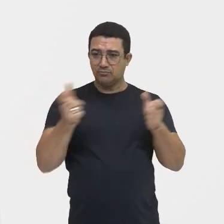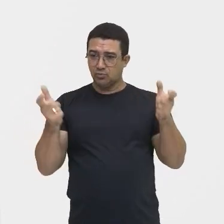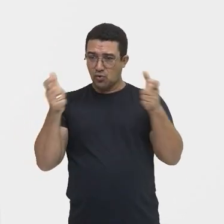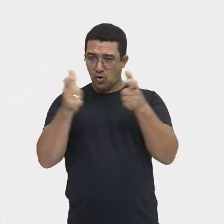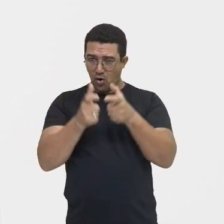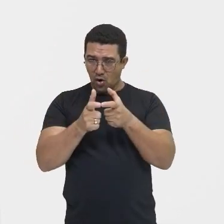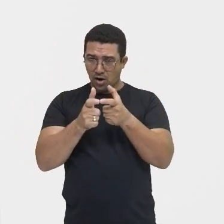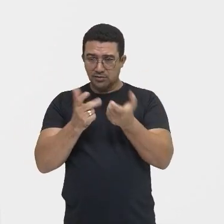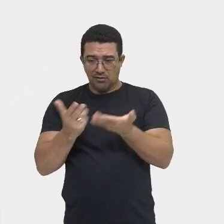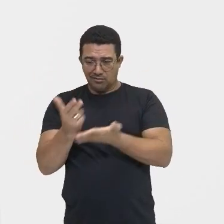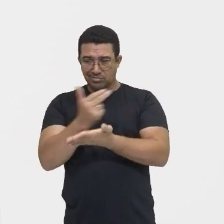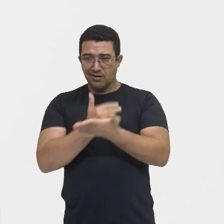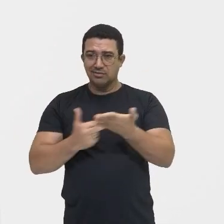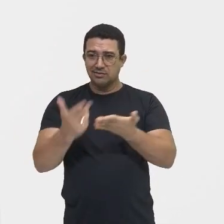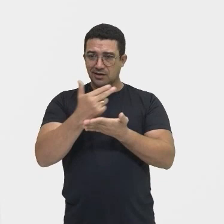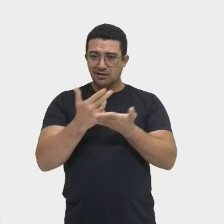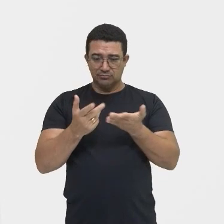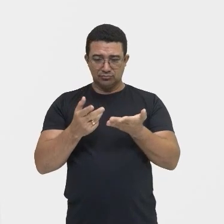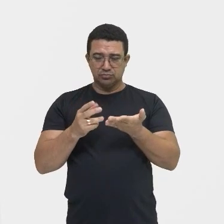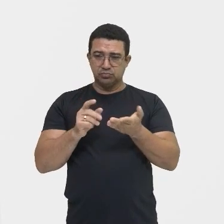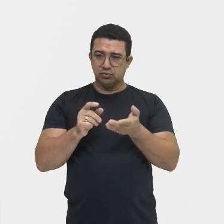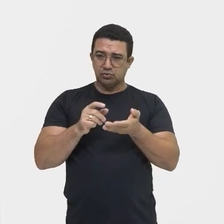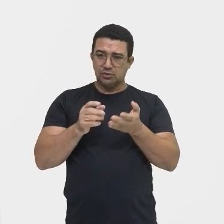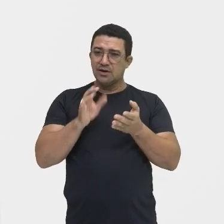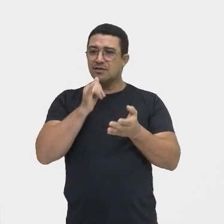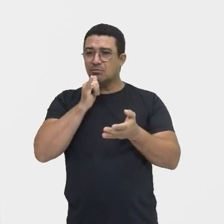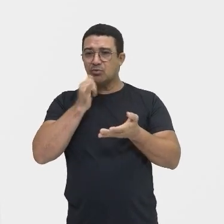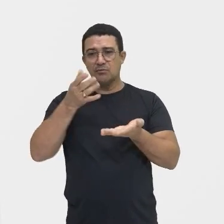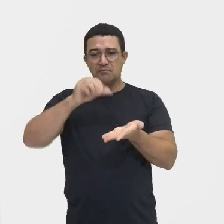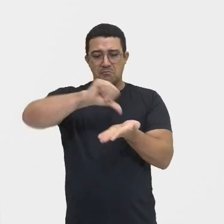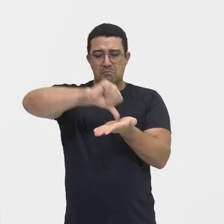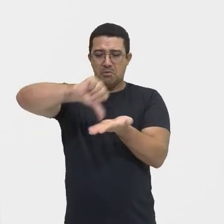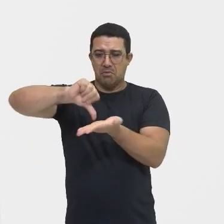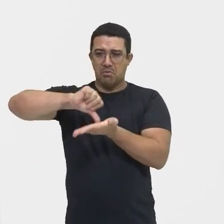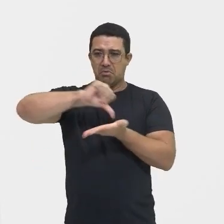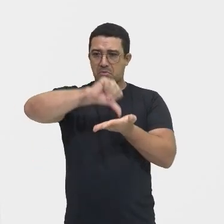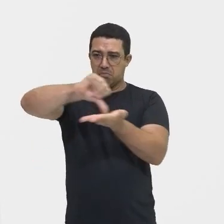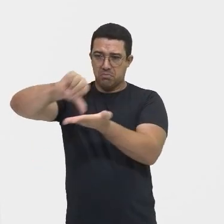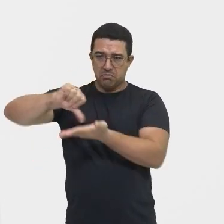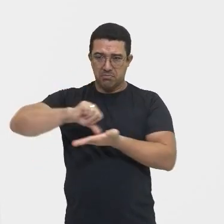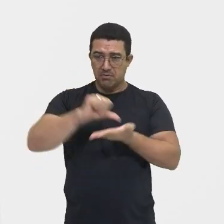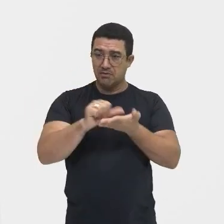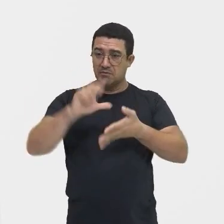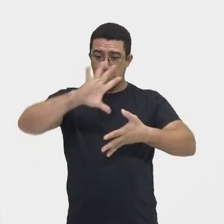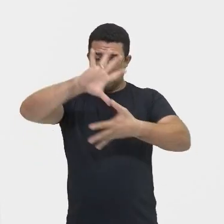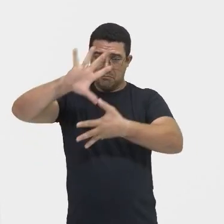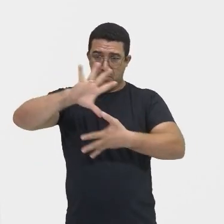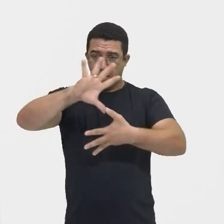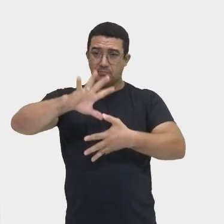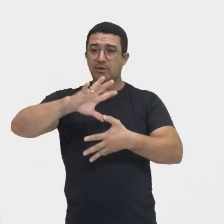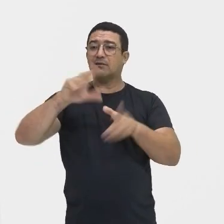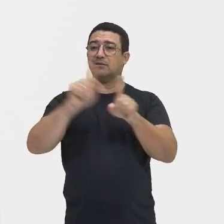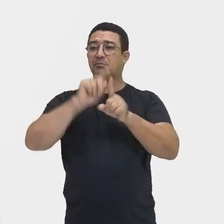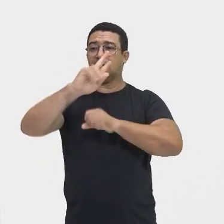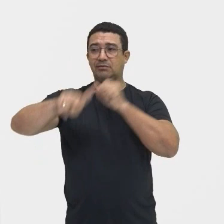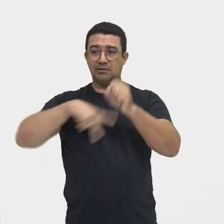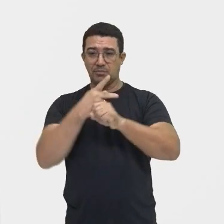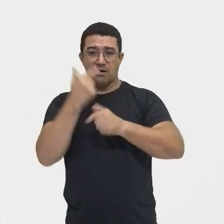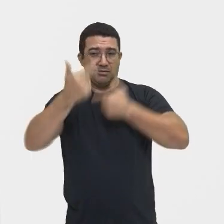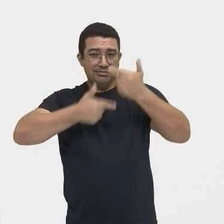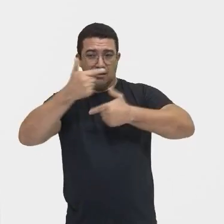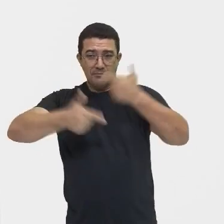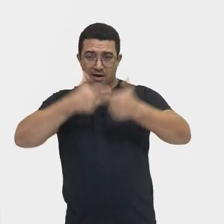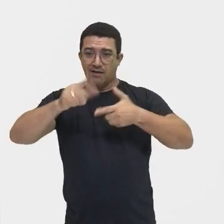área dentro de uma representação, como um mapa, e, posteriormente, a gente trabalhe nesse